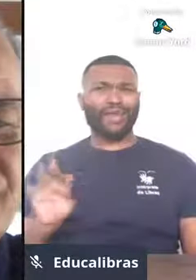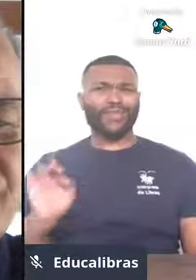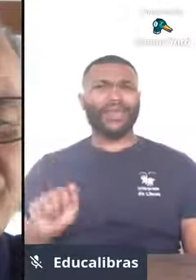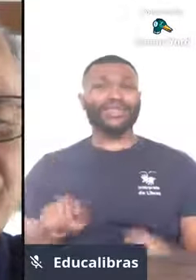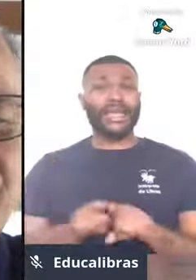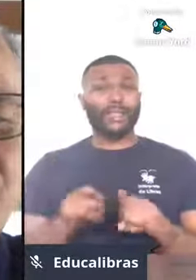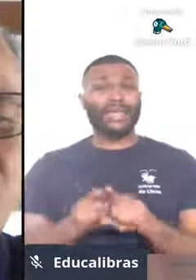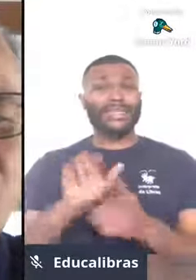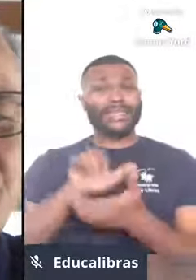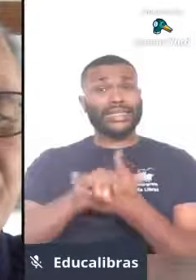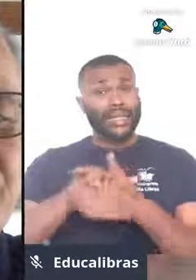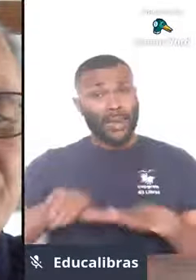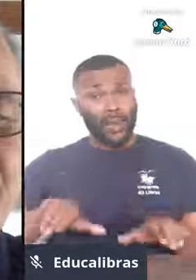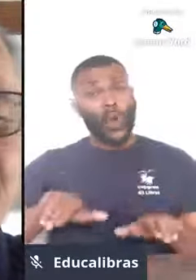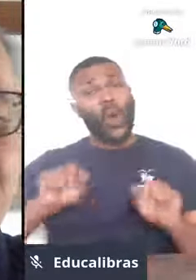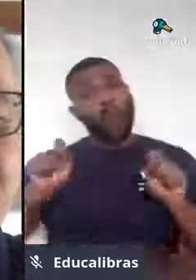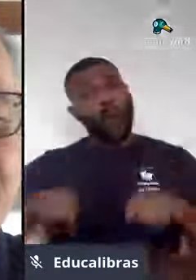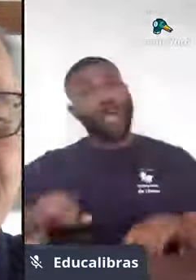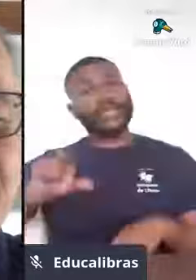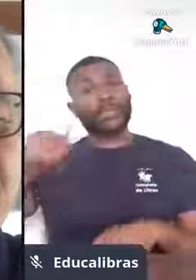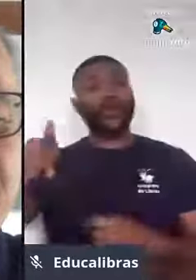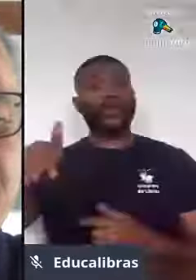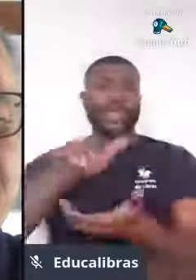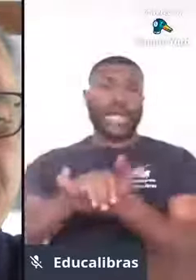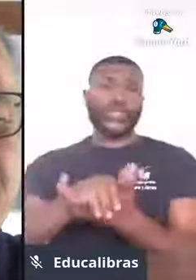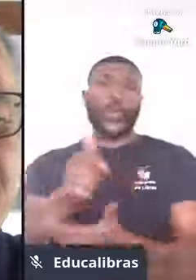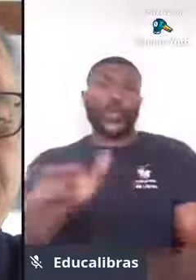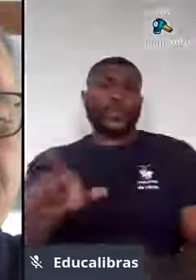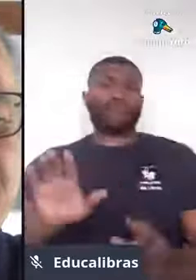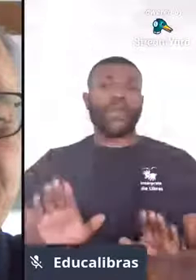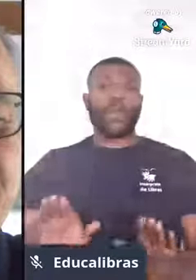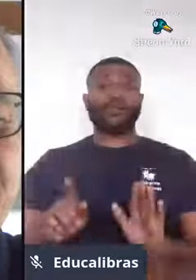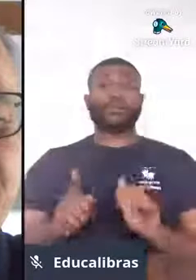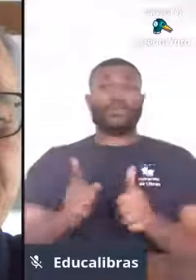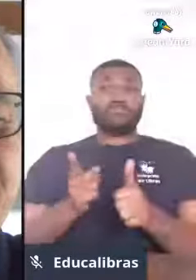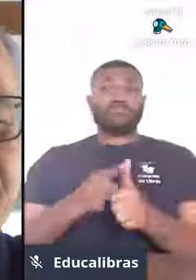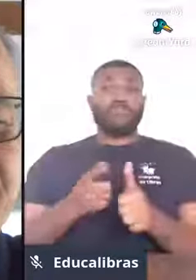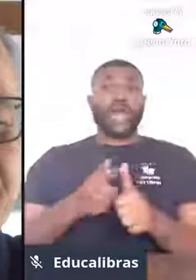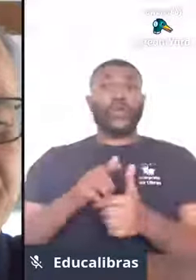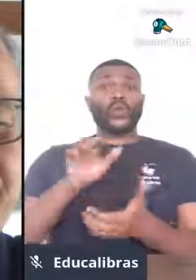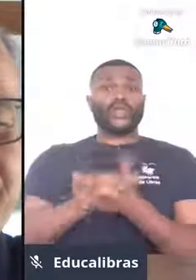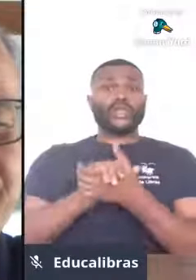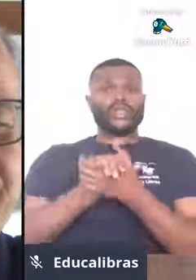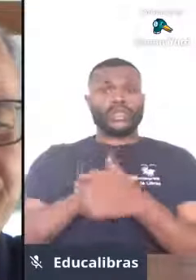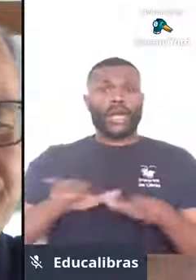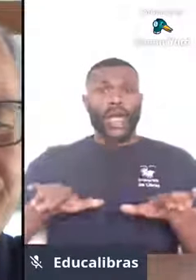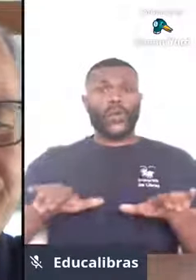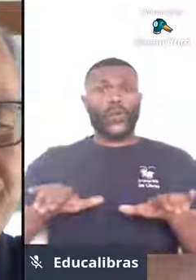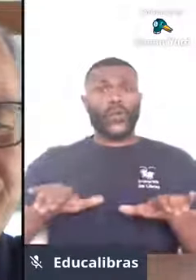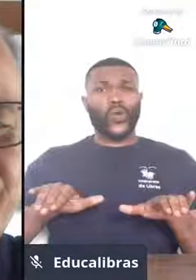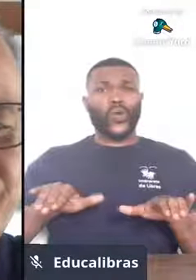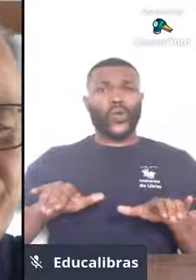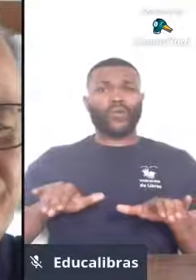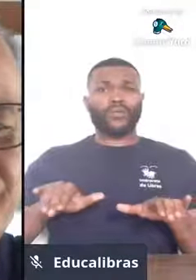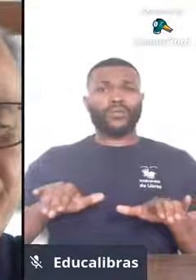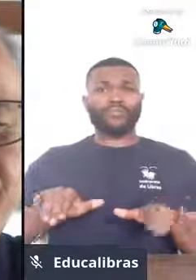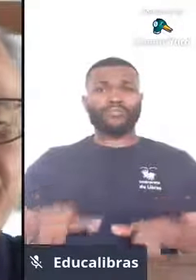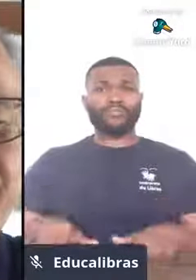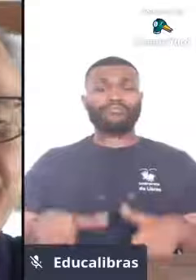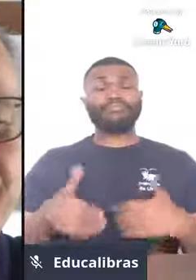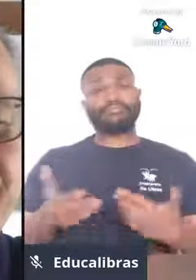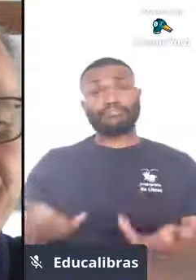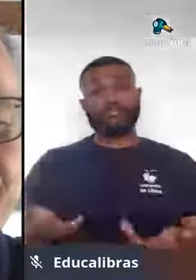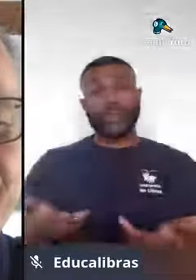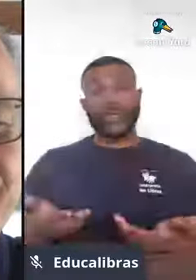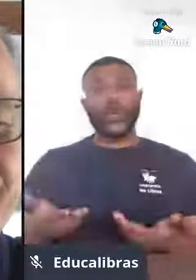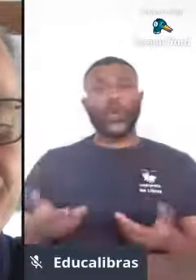eles casaram de novo, mas se separaram dos seus parceiros originais. Como é que